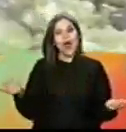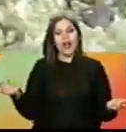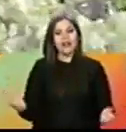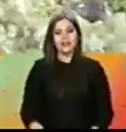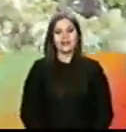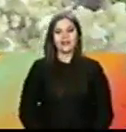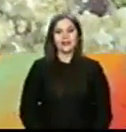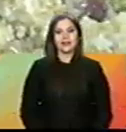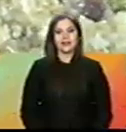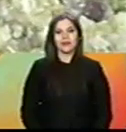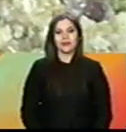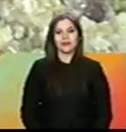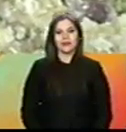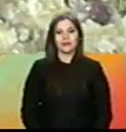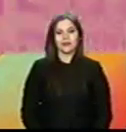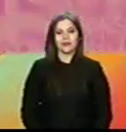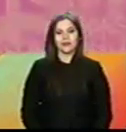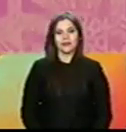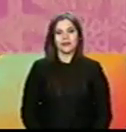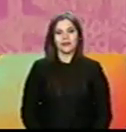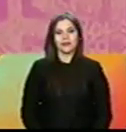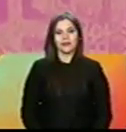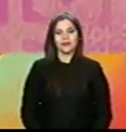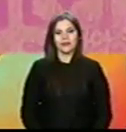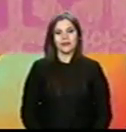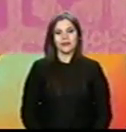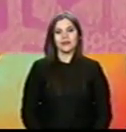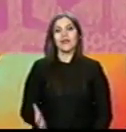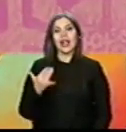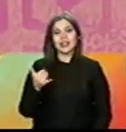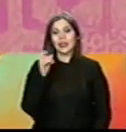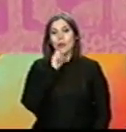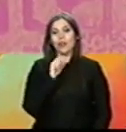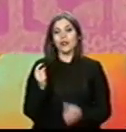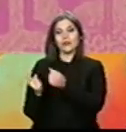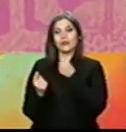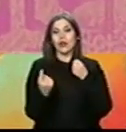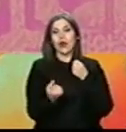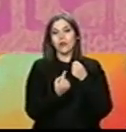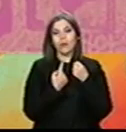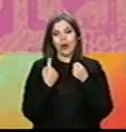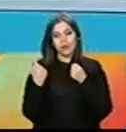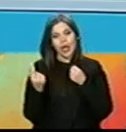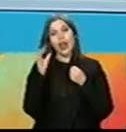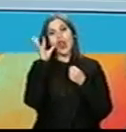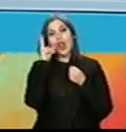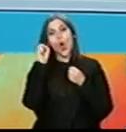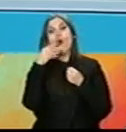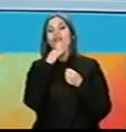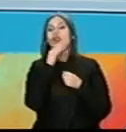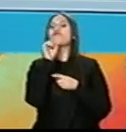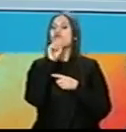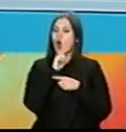Vamos também fazer aqui um empratamentozinho. E este recipiente pode ir depois aquecer? Pode ir aquecer. Portanto, pode ir ao frio, pode quente. Exatamente.